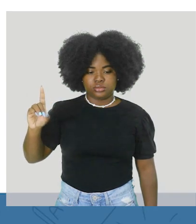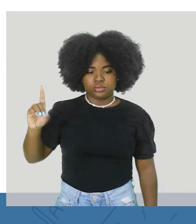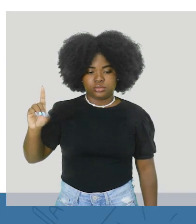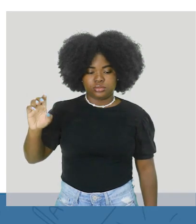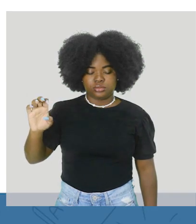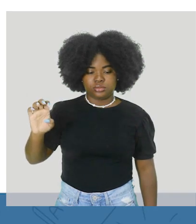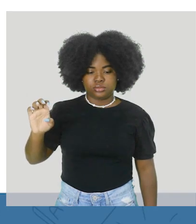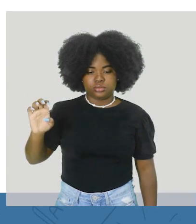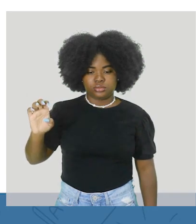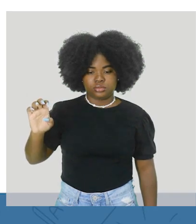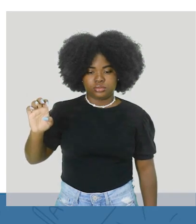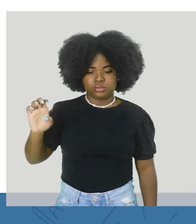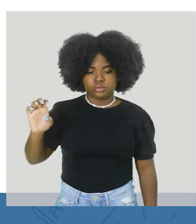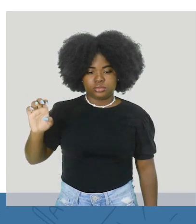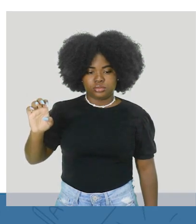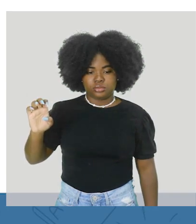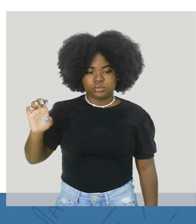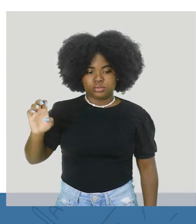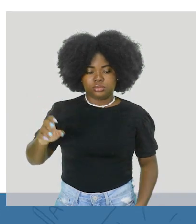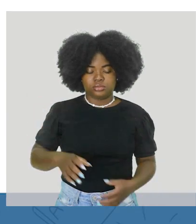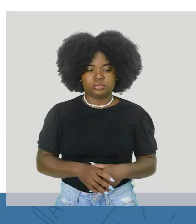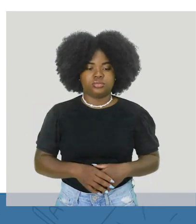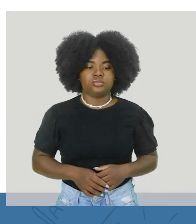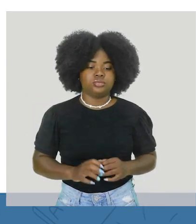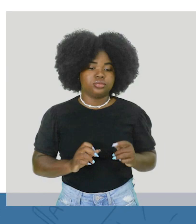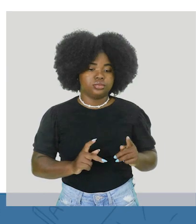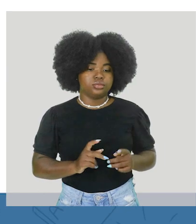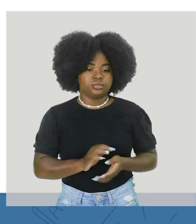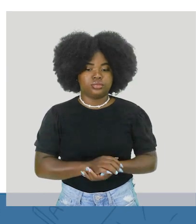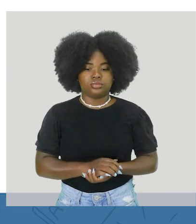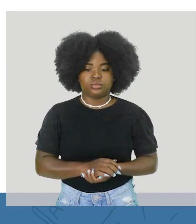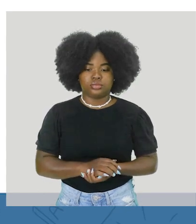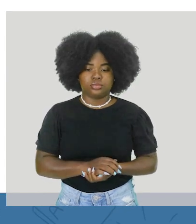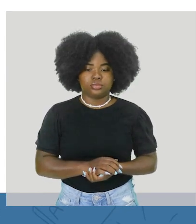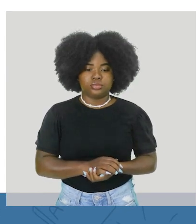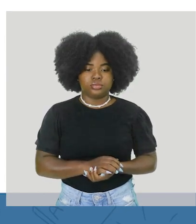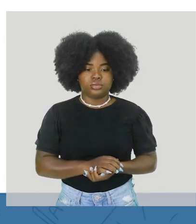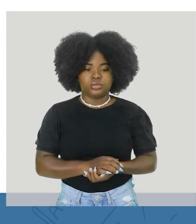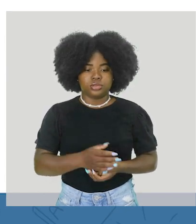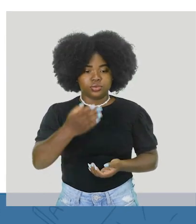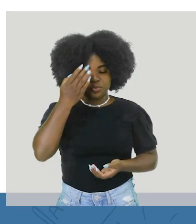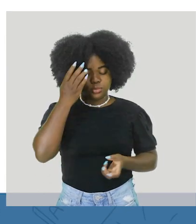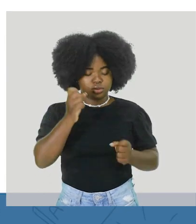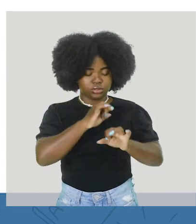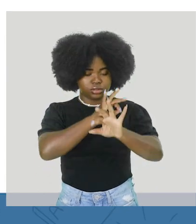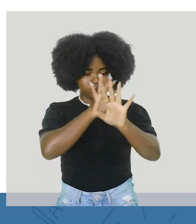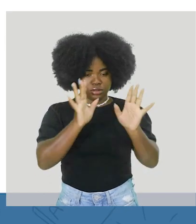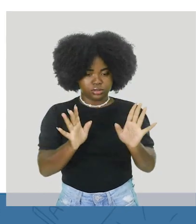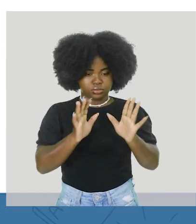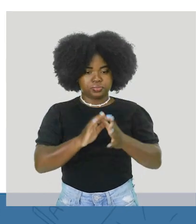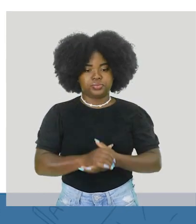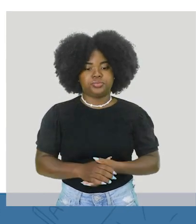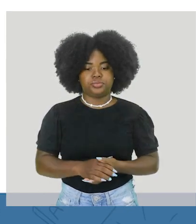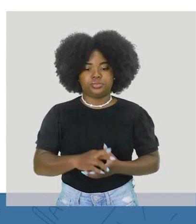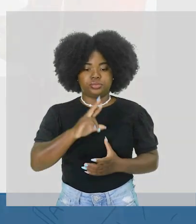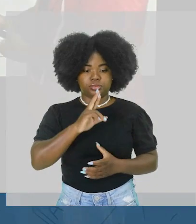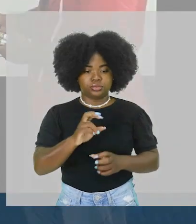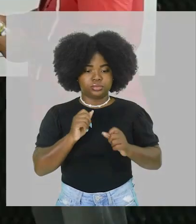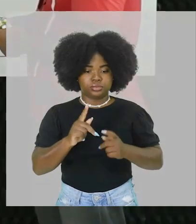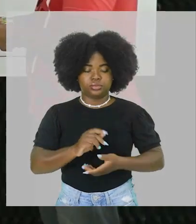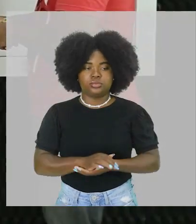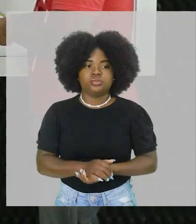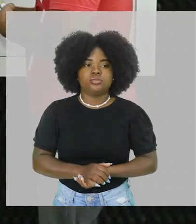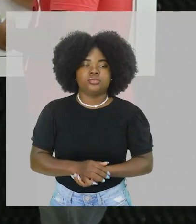de espiras. Ou letra E, o diâmetro do fio. Certo? Então vamos entender aqui quem é quem na história.